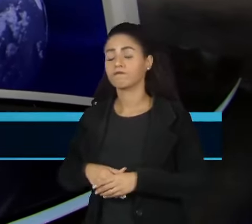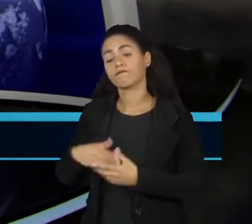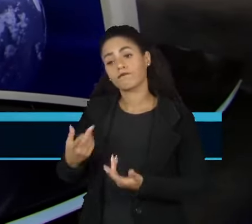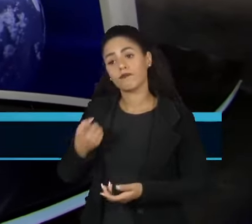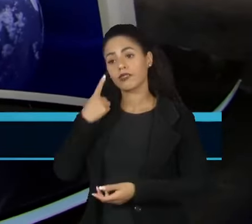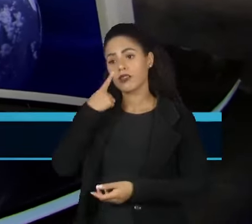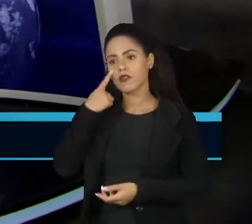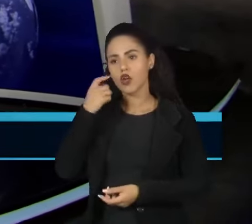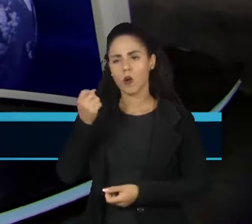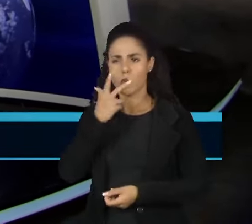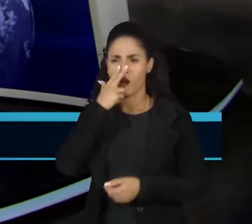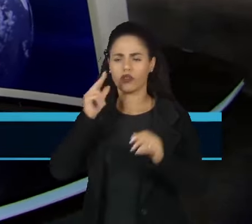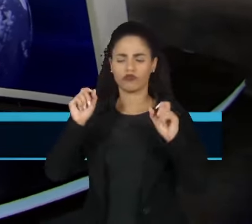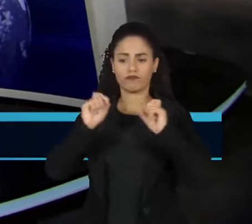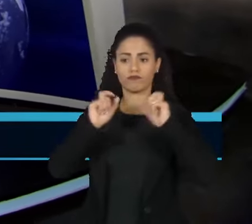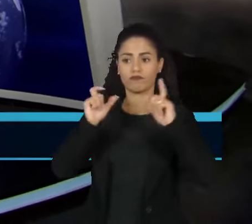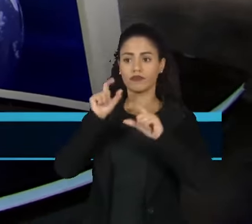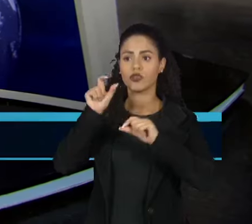que esses escândalos